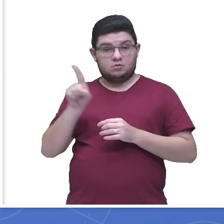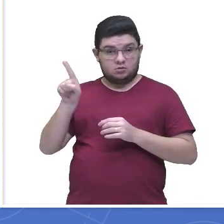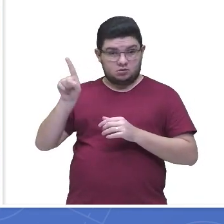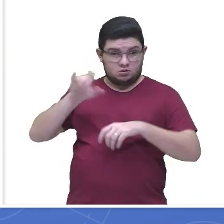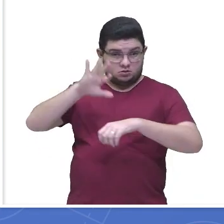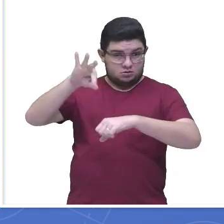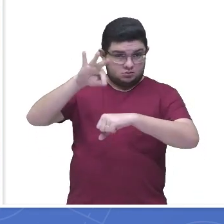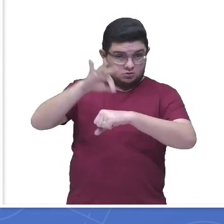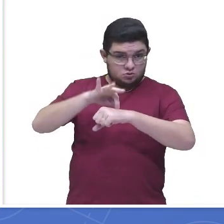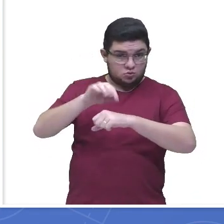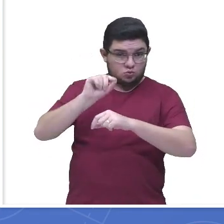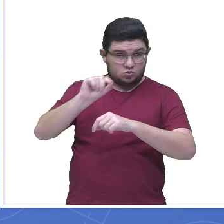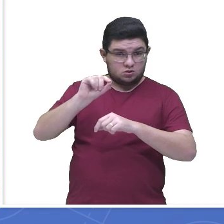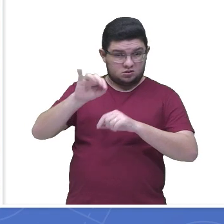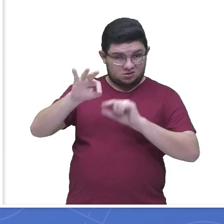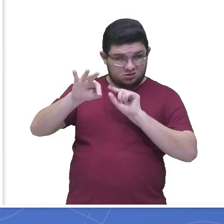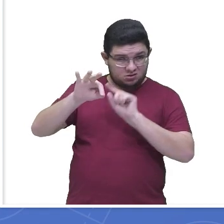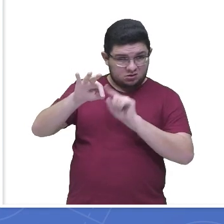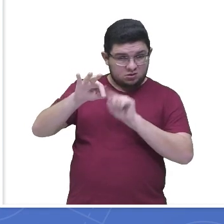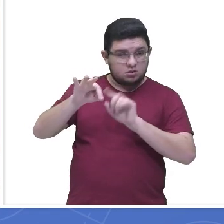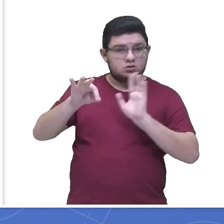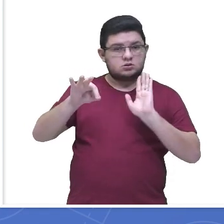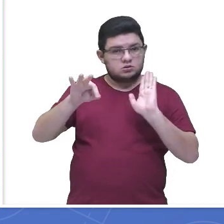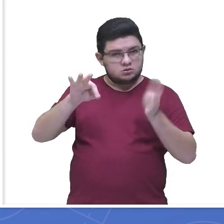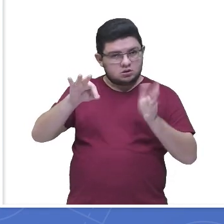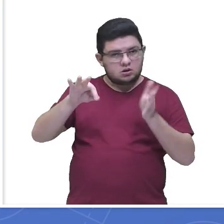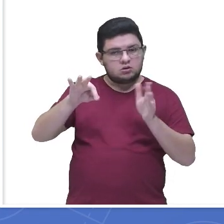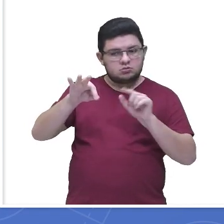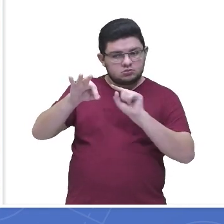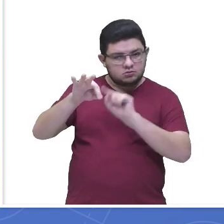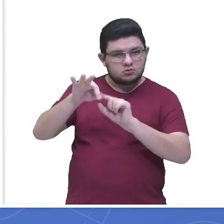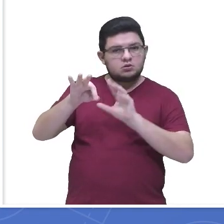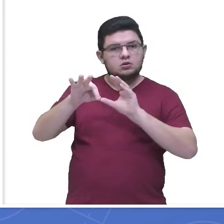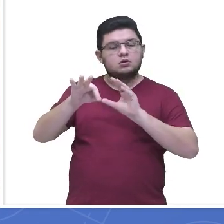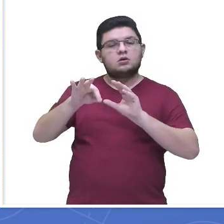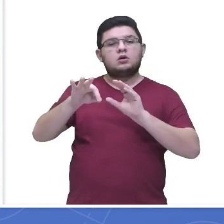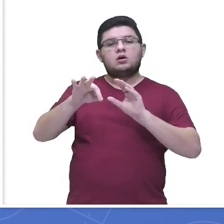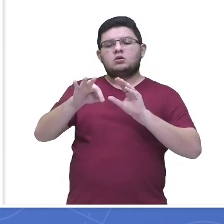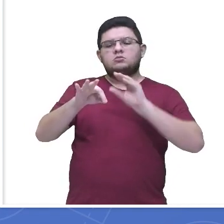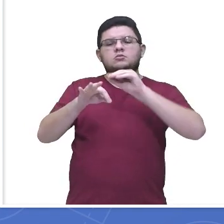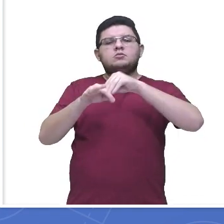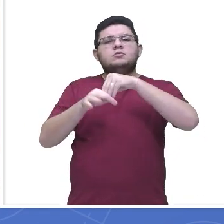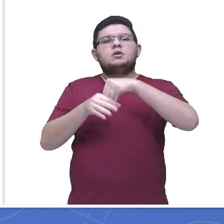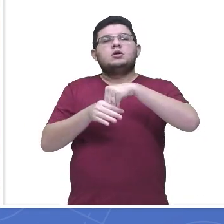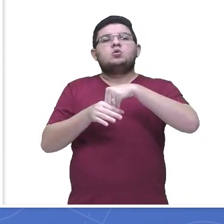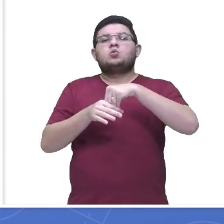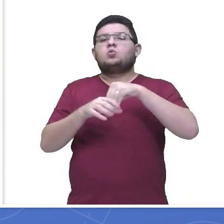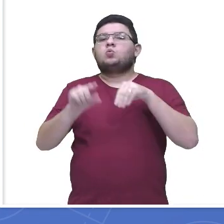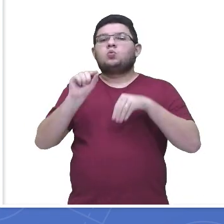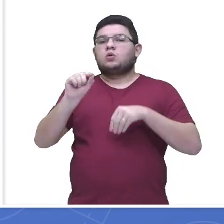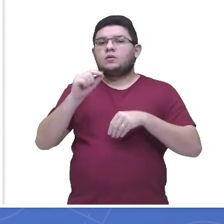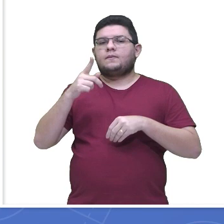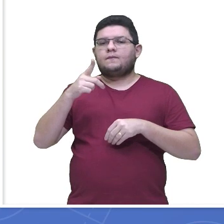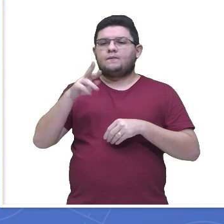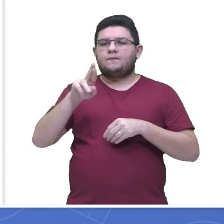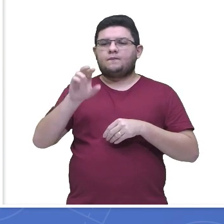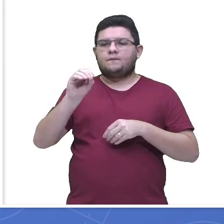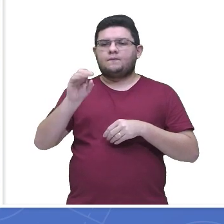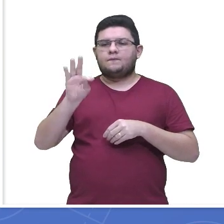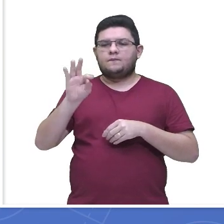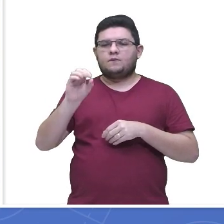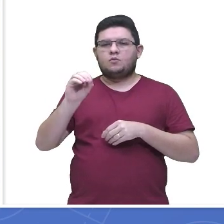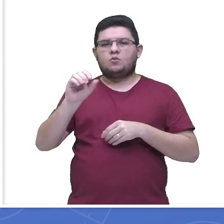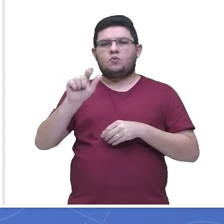mosquito estiver contaminado, né? Se ele tiver ali esse protozoário, que é o causador ali da malária, se ele tiver